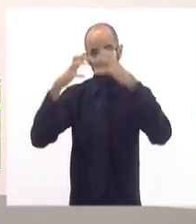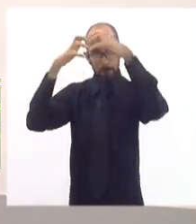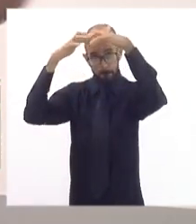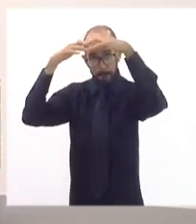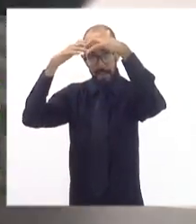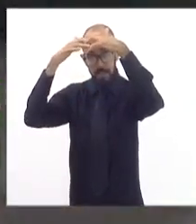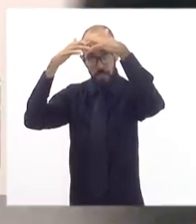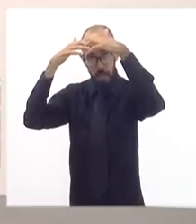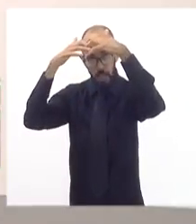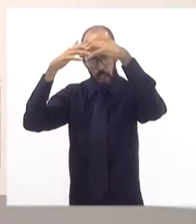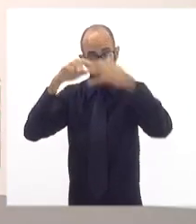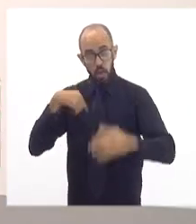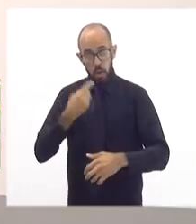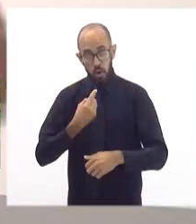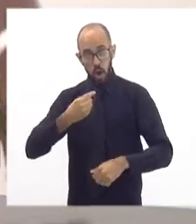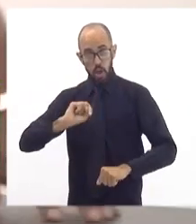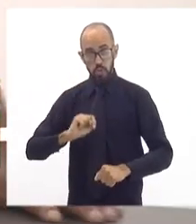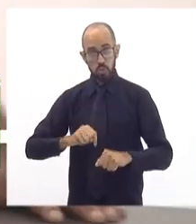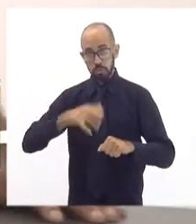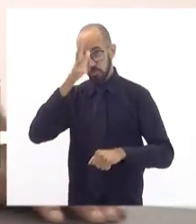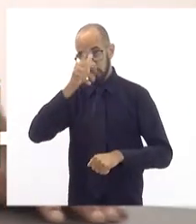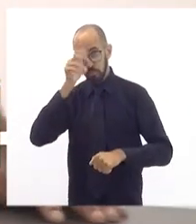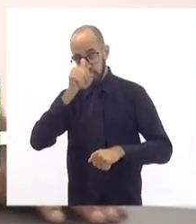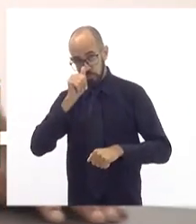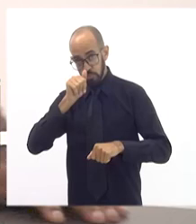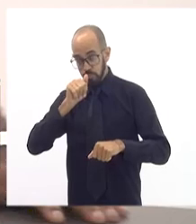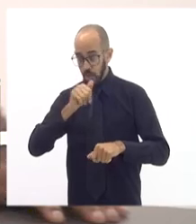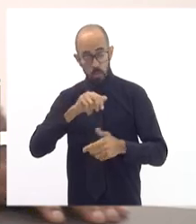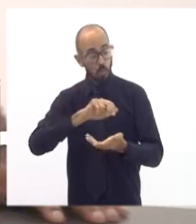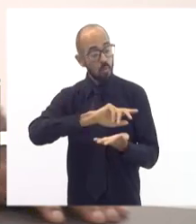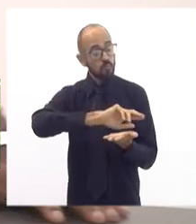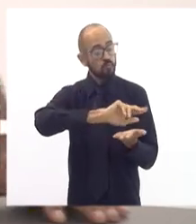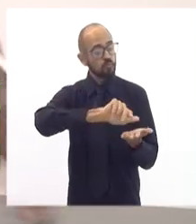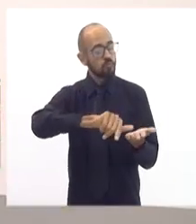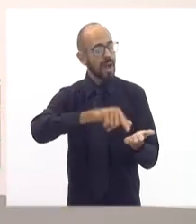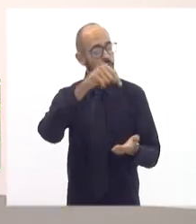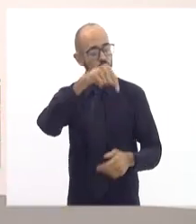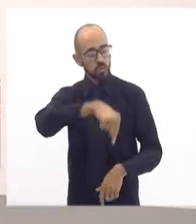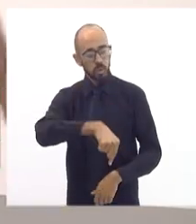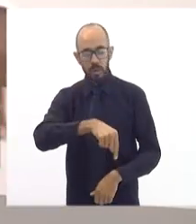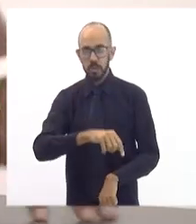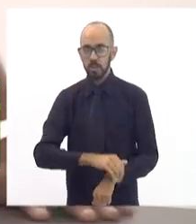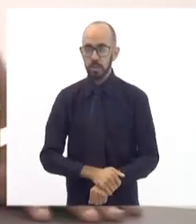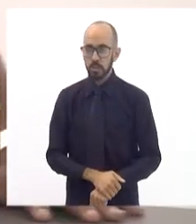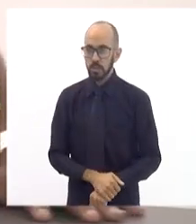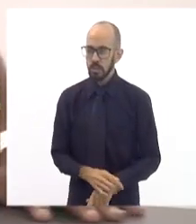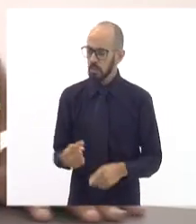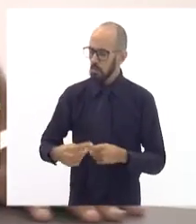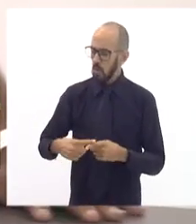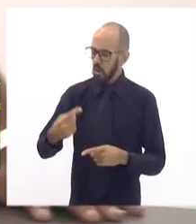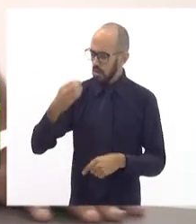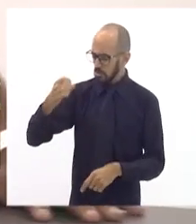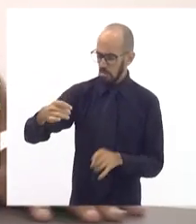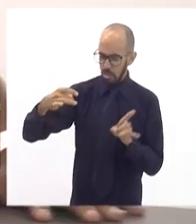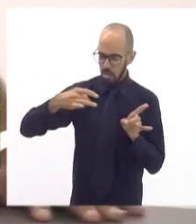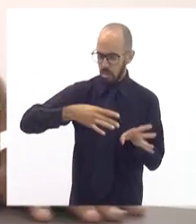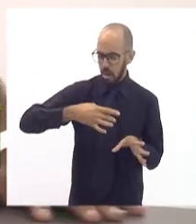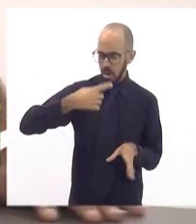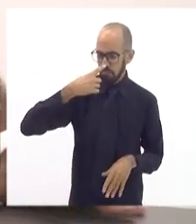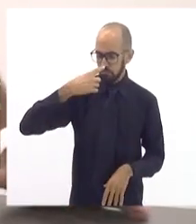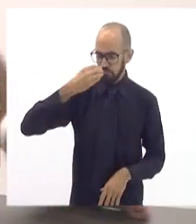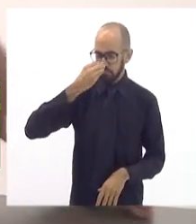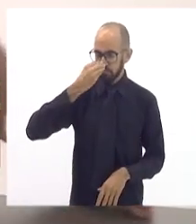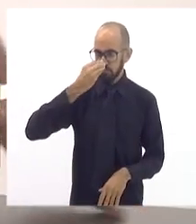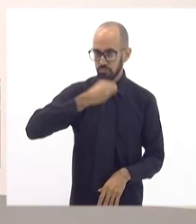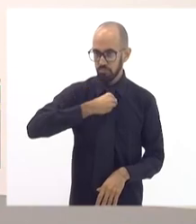liberava como como vários de vocês que estão aqui e por que que somos tão menosprezados dessa forma